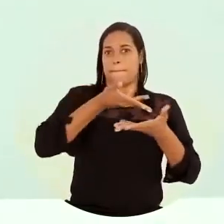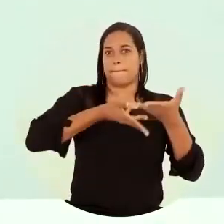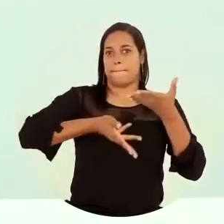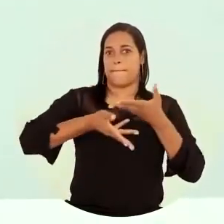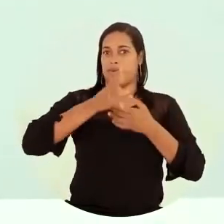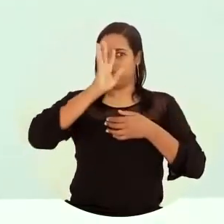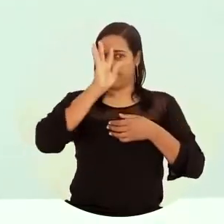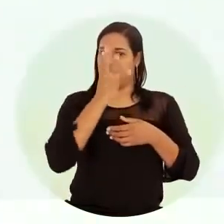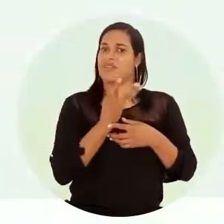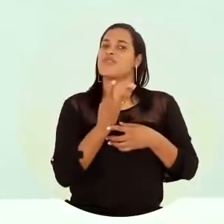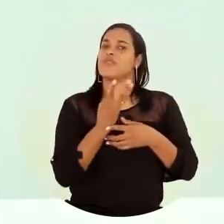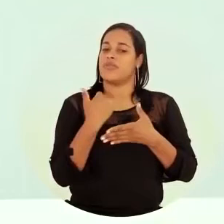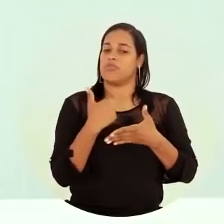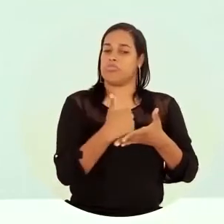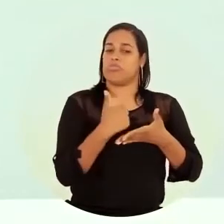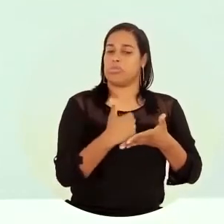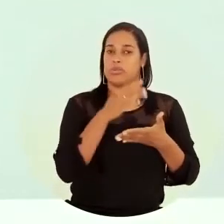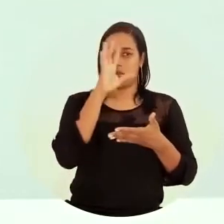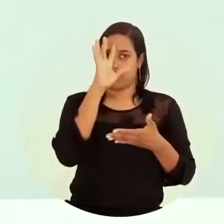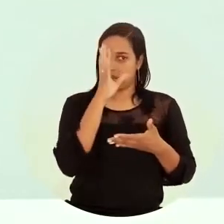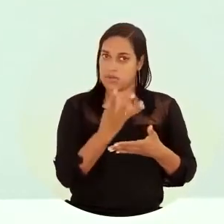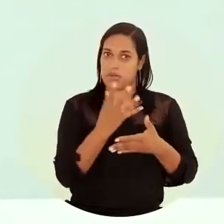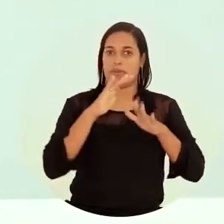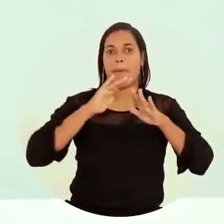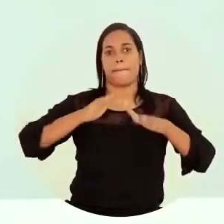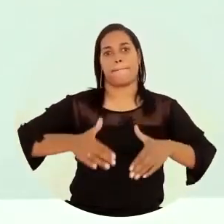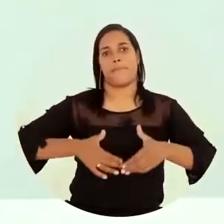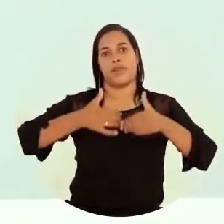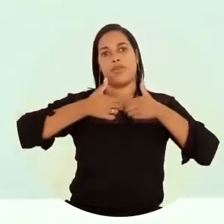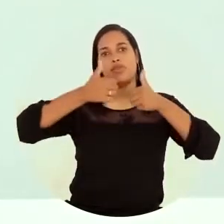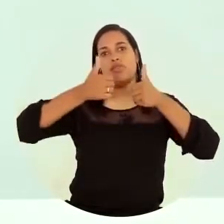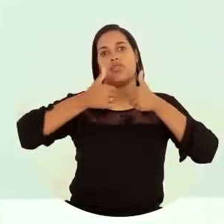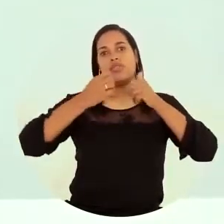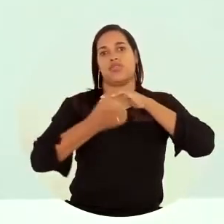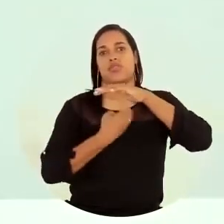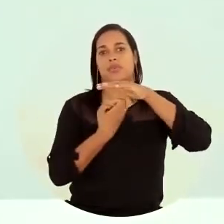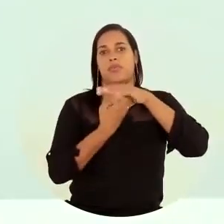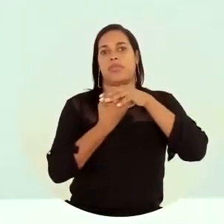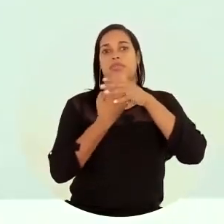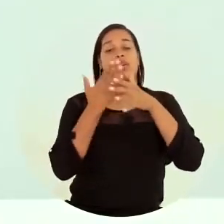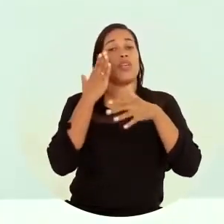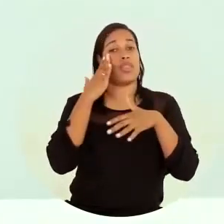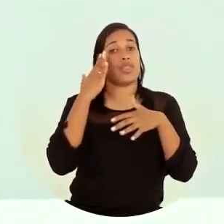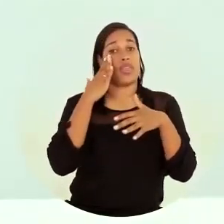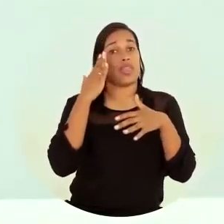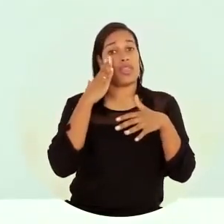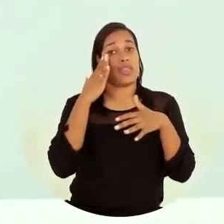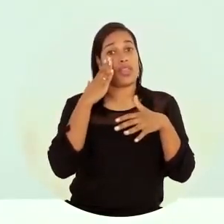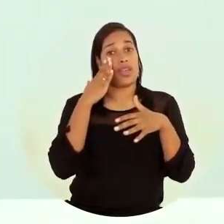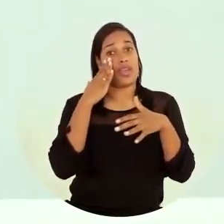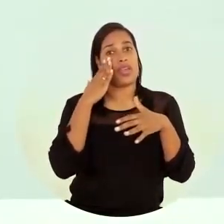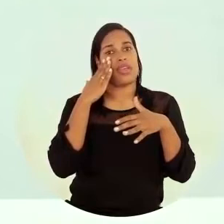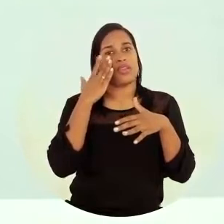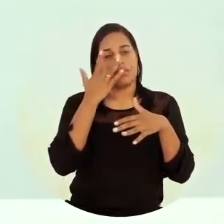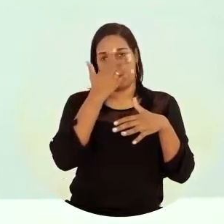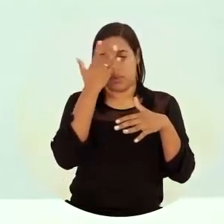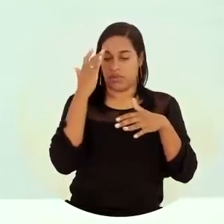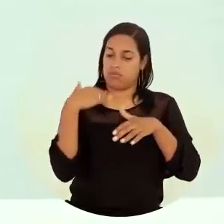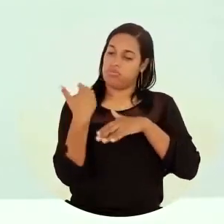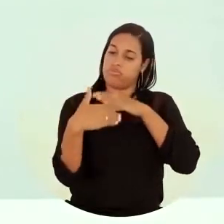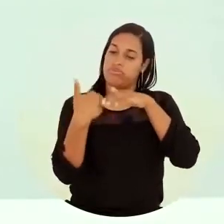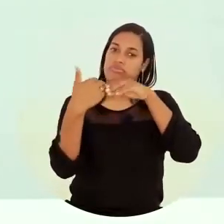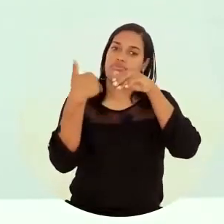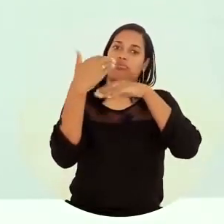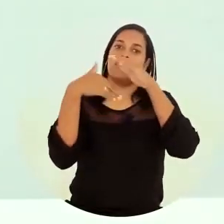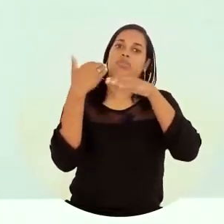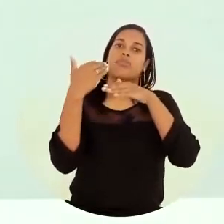no desenvolvimento da empresa. E olha só, gente, a gente está falando de uma evolução contínua em relação à visão das pessoas dentro